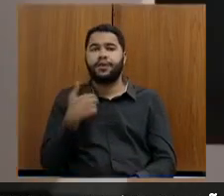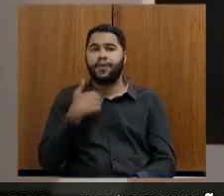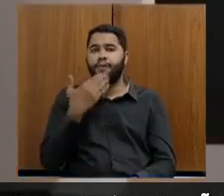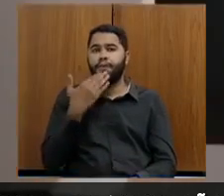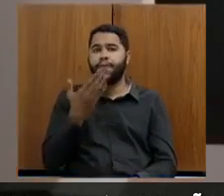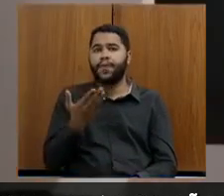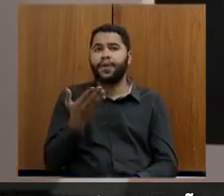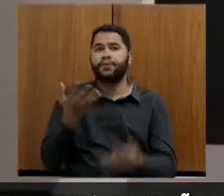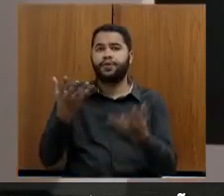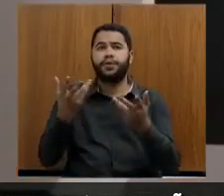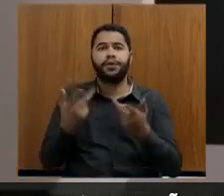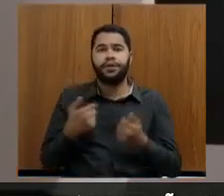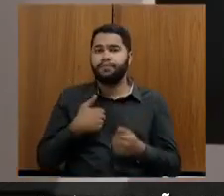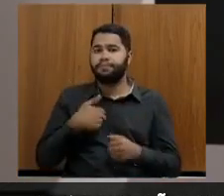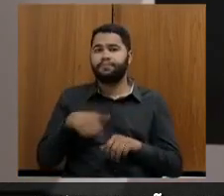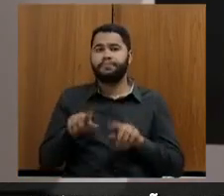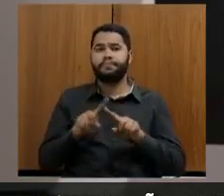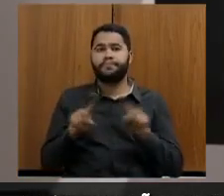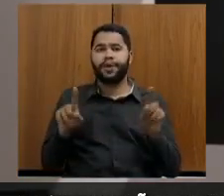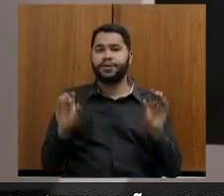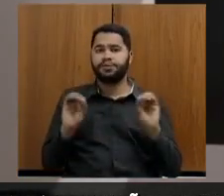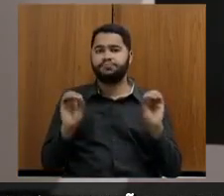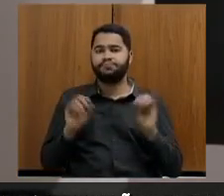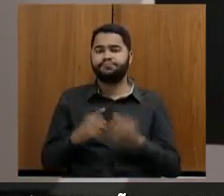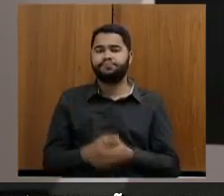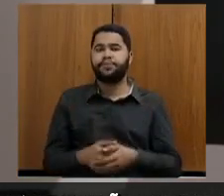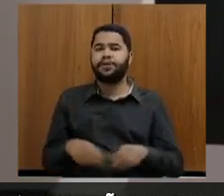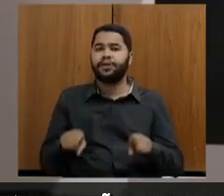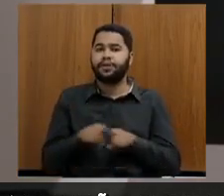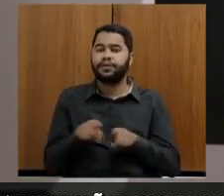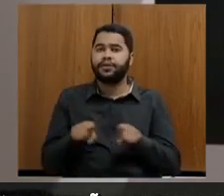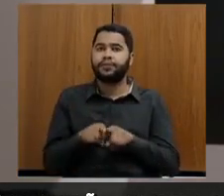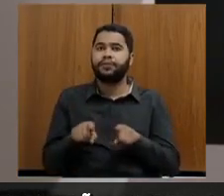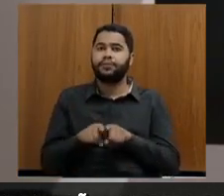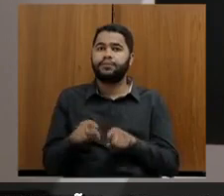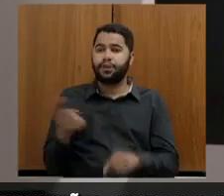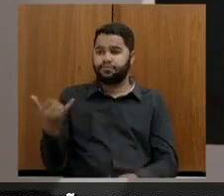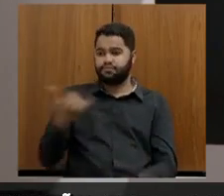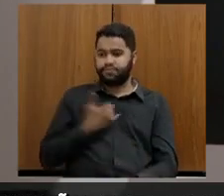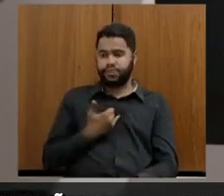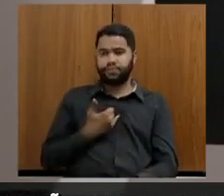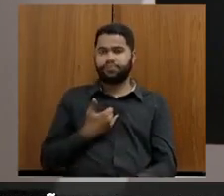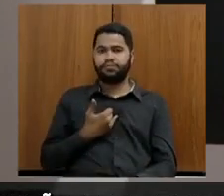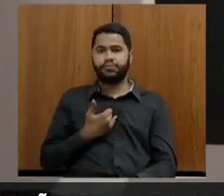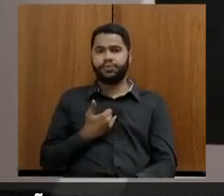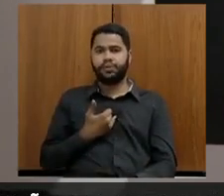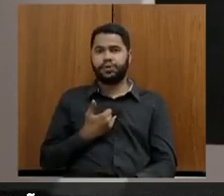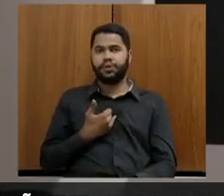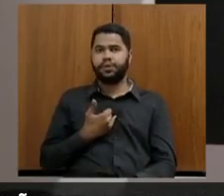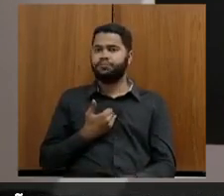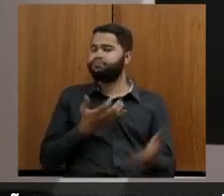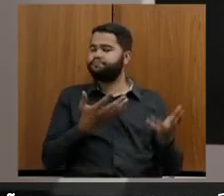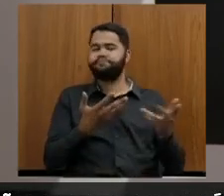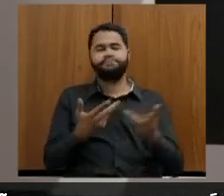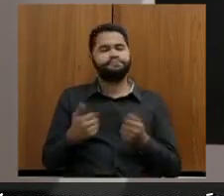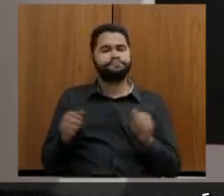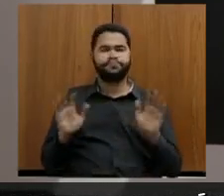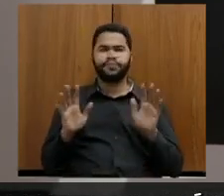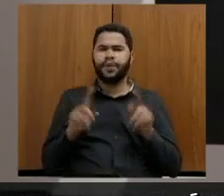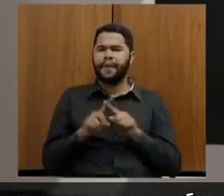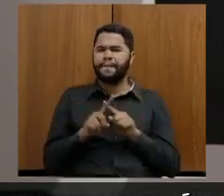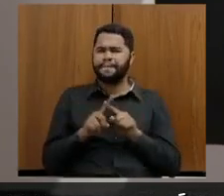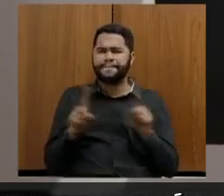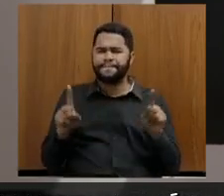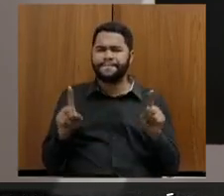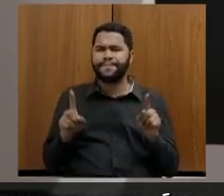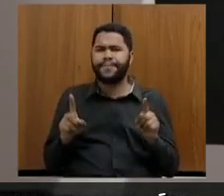eu peço para você atende eu não sou nem consigo receber um Claro Recado não vamos se atender mas